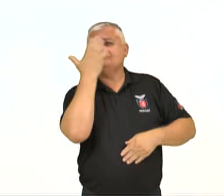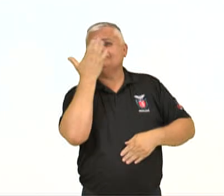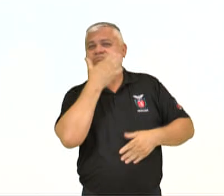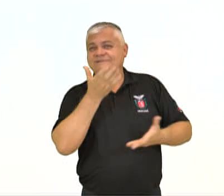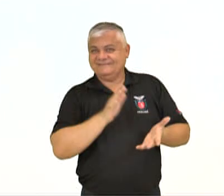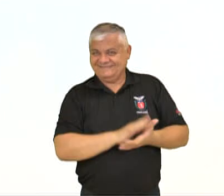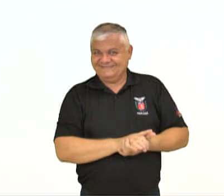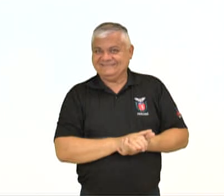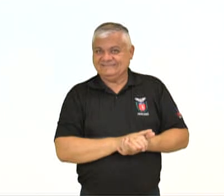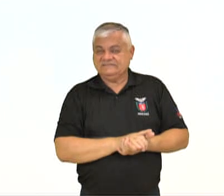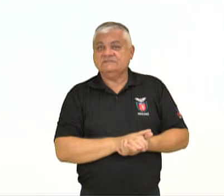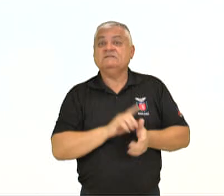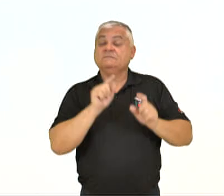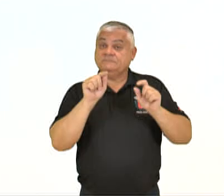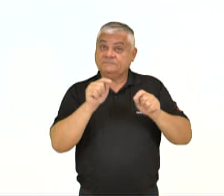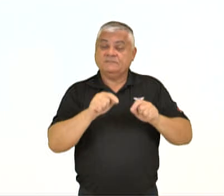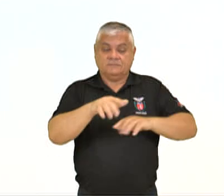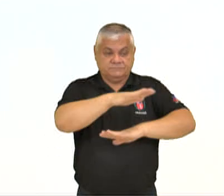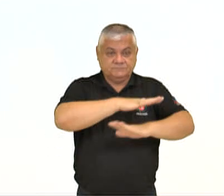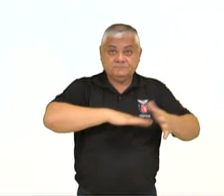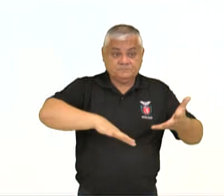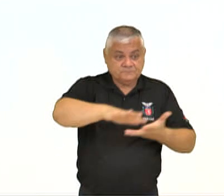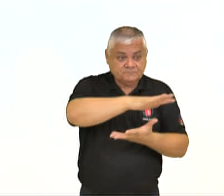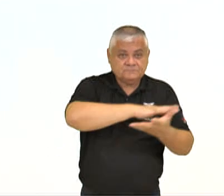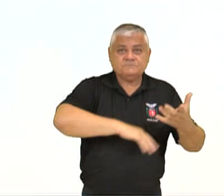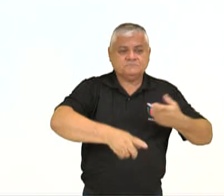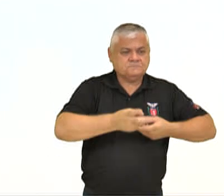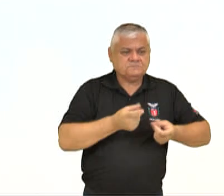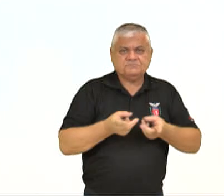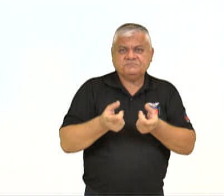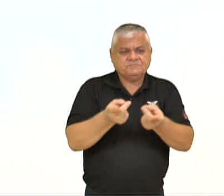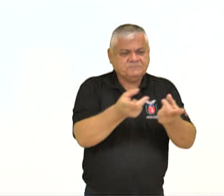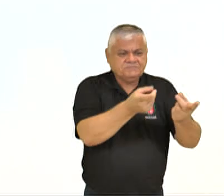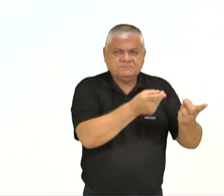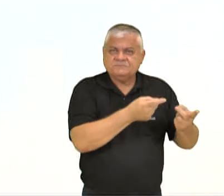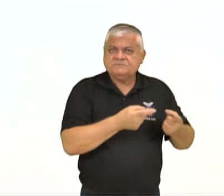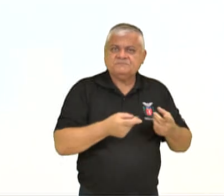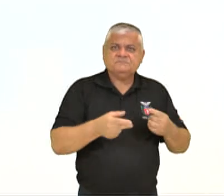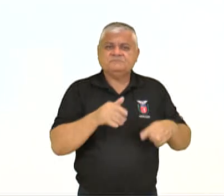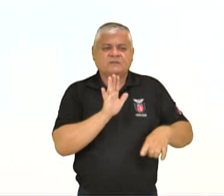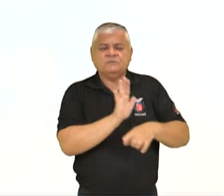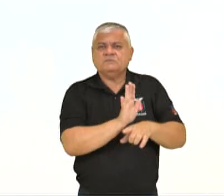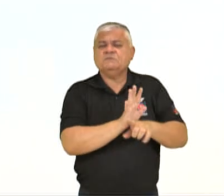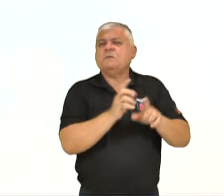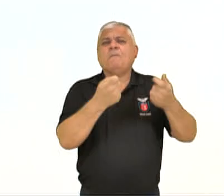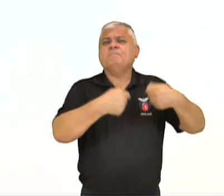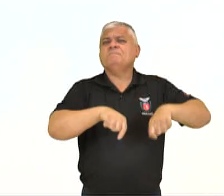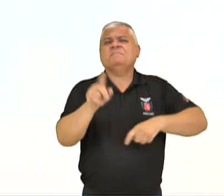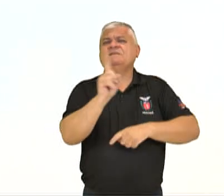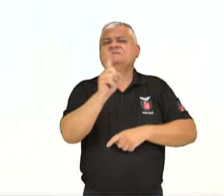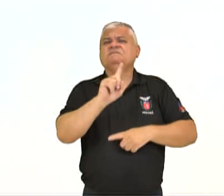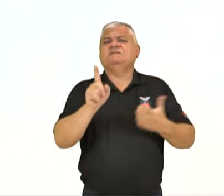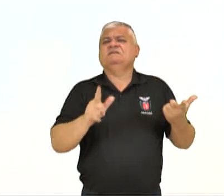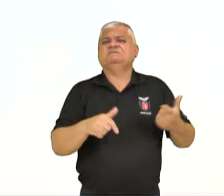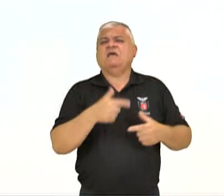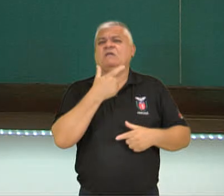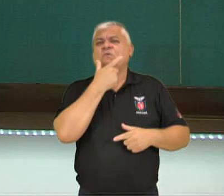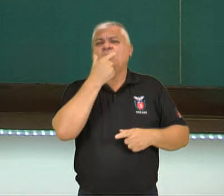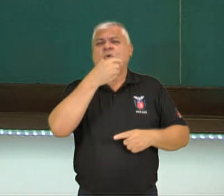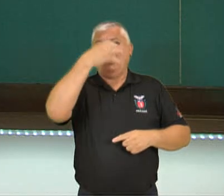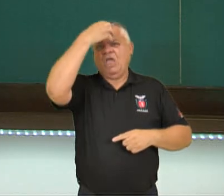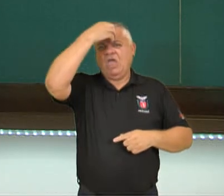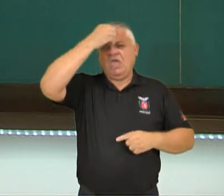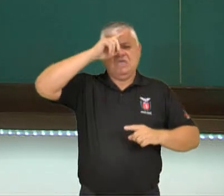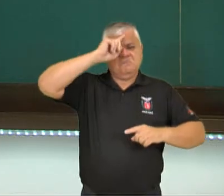ele seria conduzido pelo progresso econômico sem que fosse necessária a mão pesada do